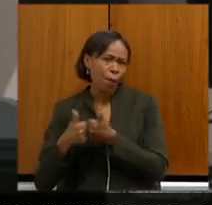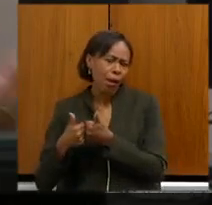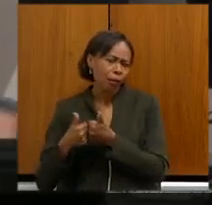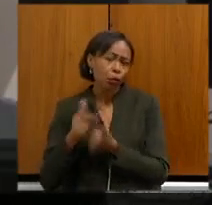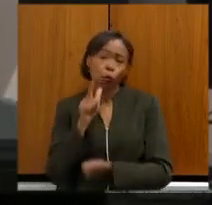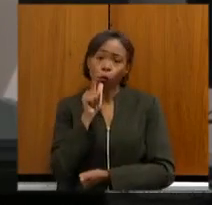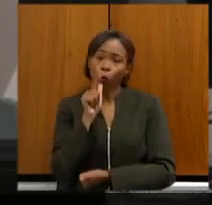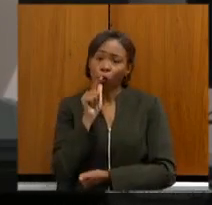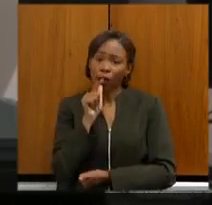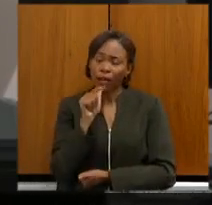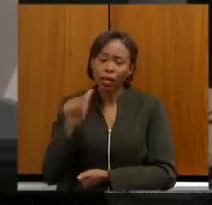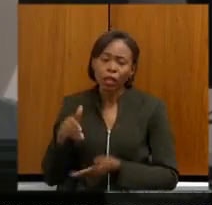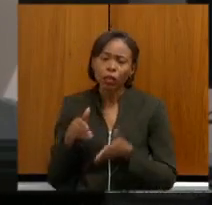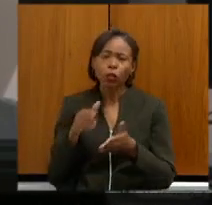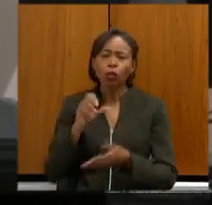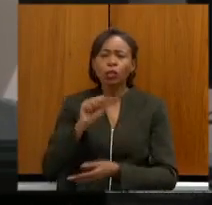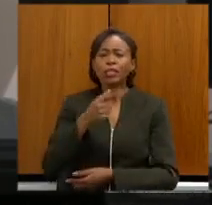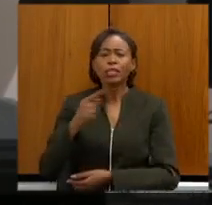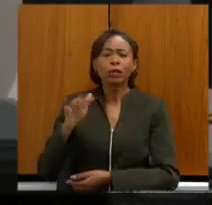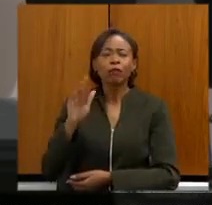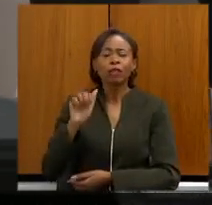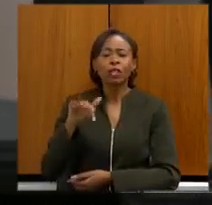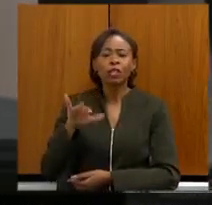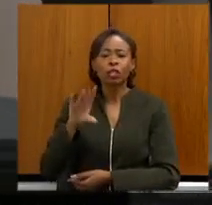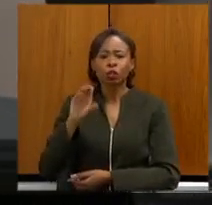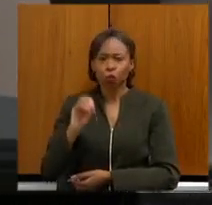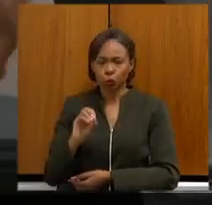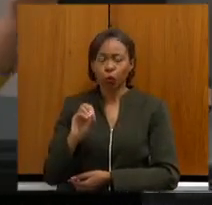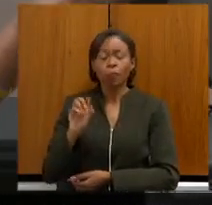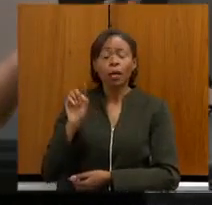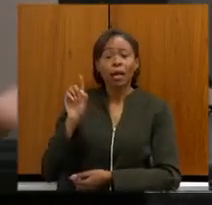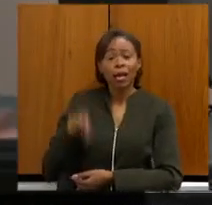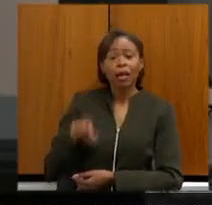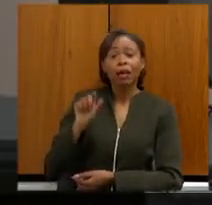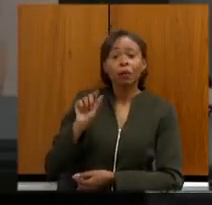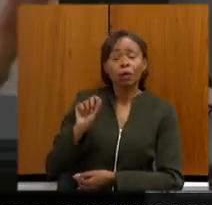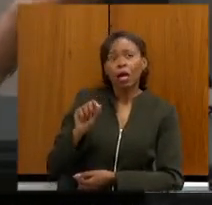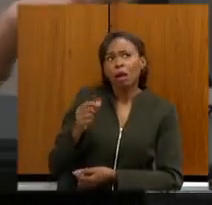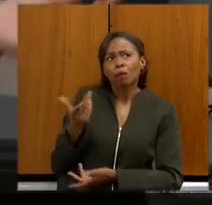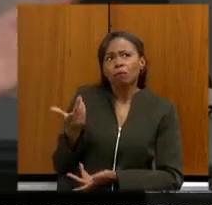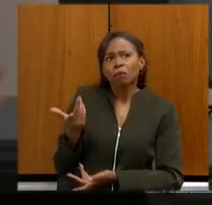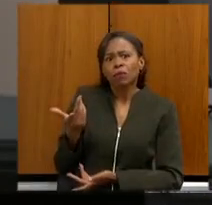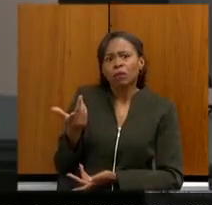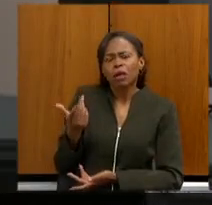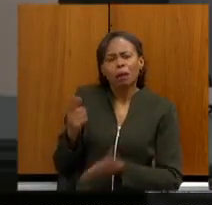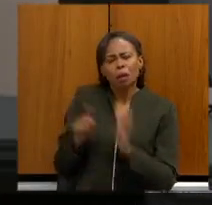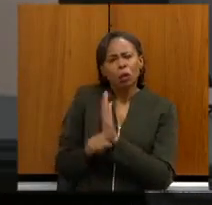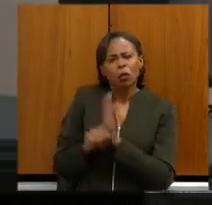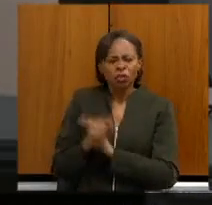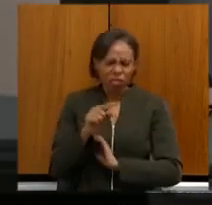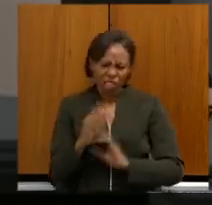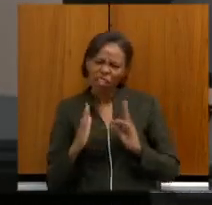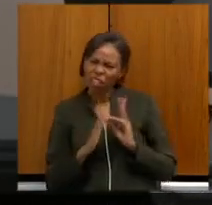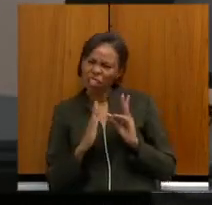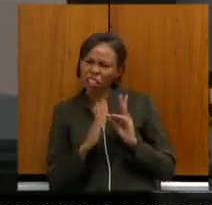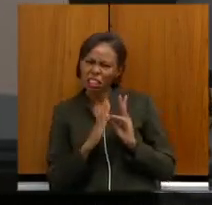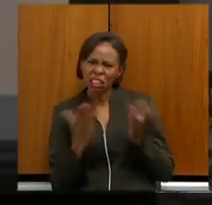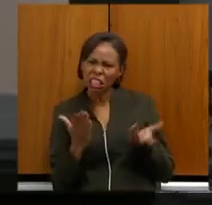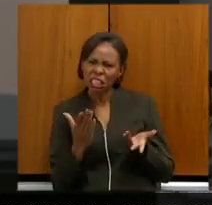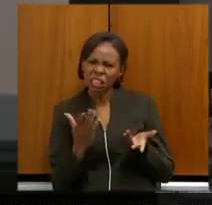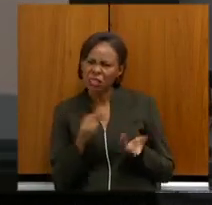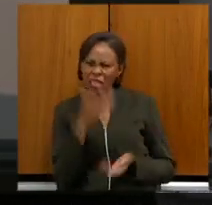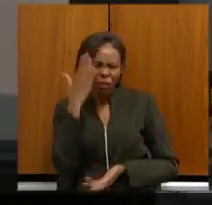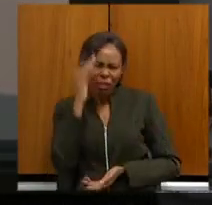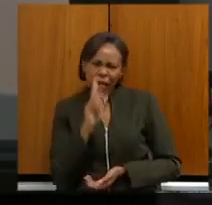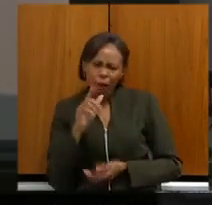São Francisco mas infelizmente só foi demarcado um terço do território original e as pessoas pergunta ué mas vocês não é indígena xacriabás ele não